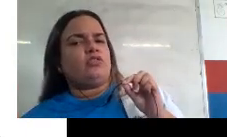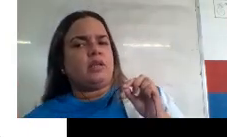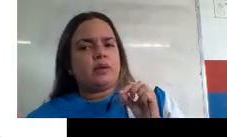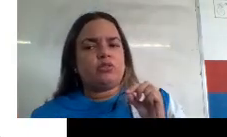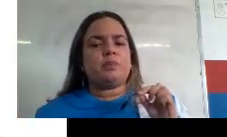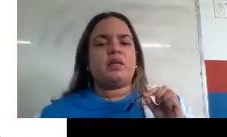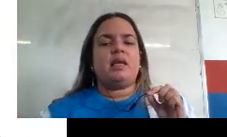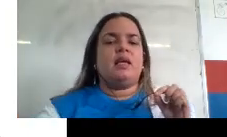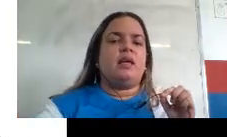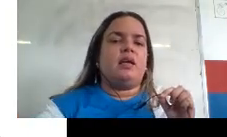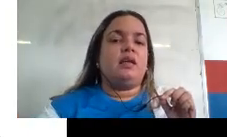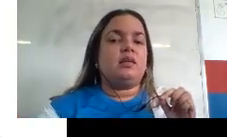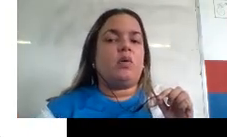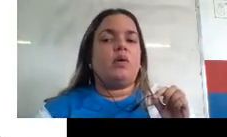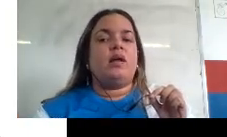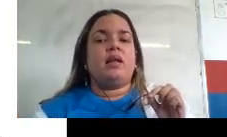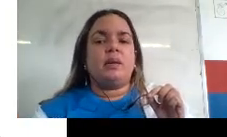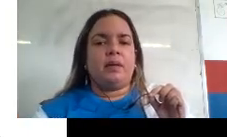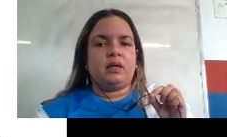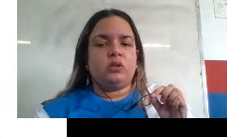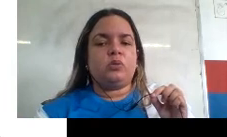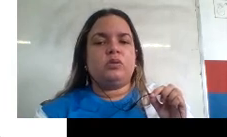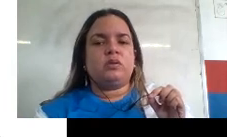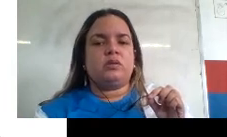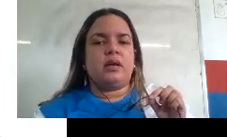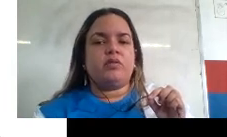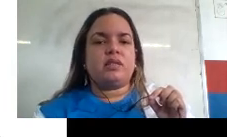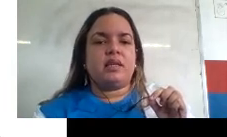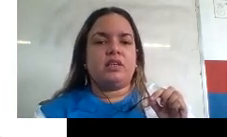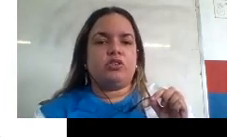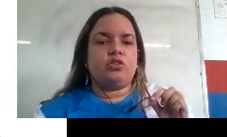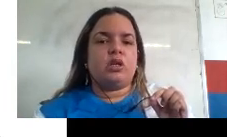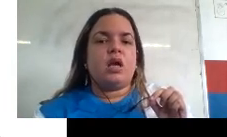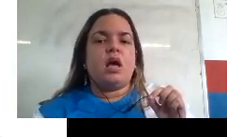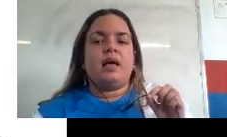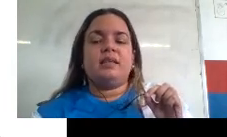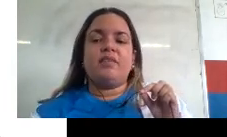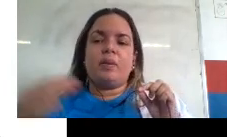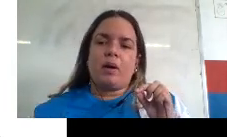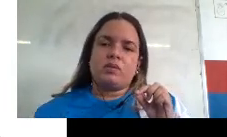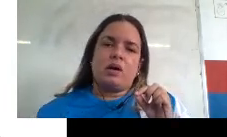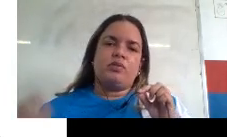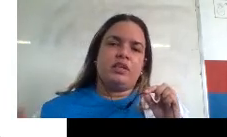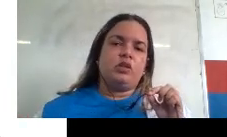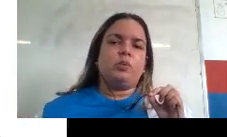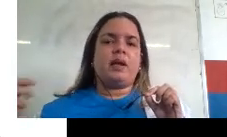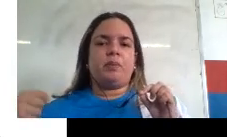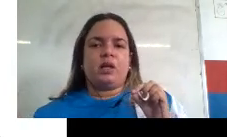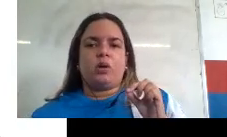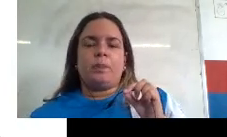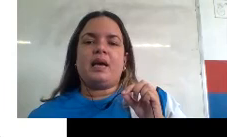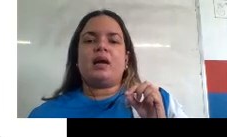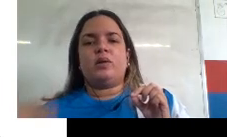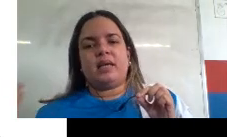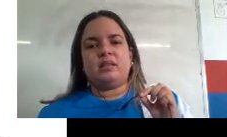disponível em 10 línguas? Então, lembrando, né, vocês devem pausar o vídeo para